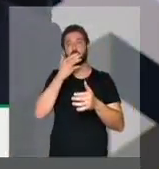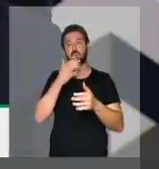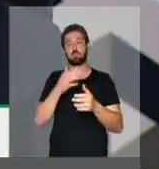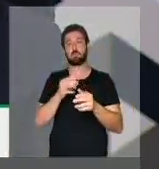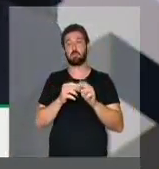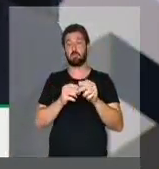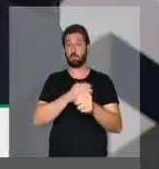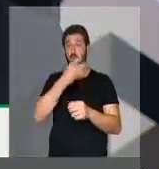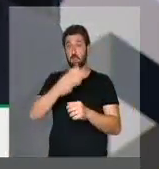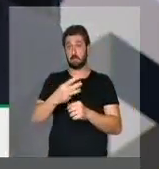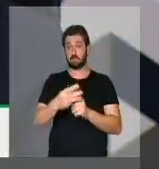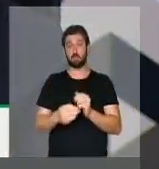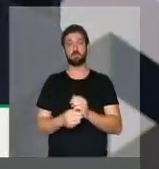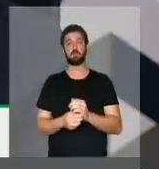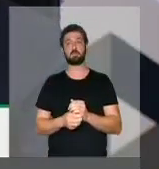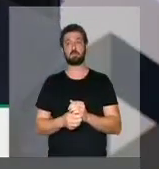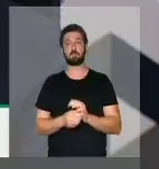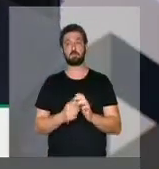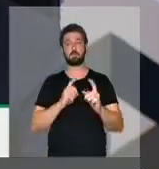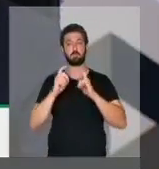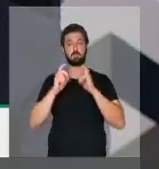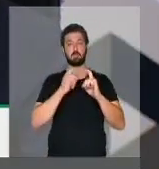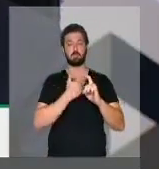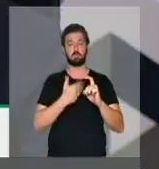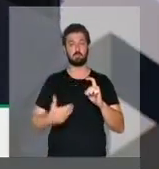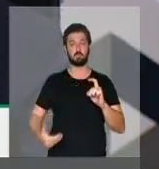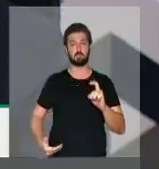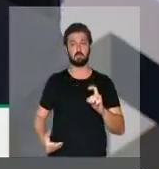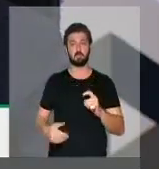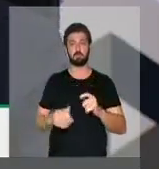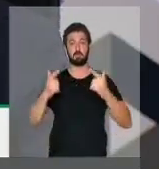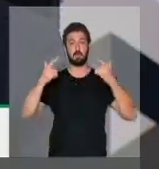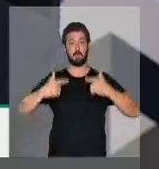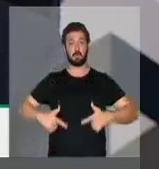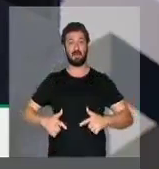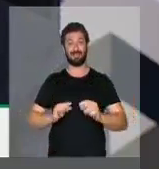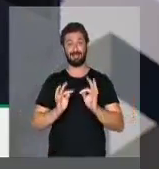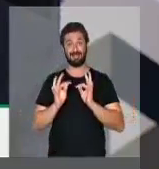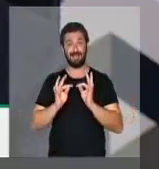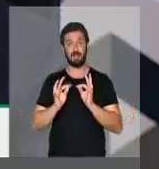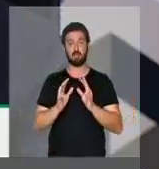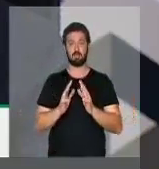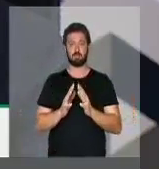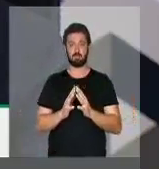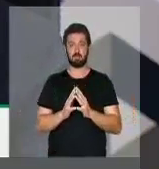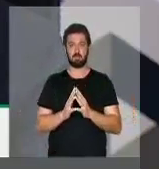E um terceiro ponto é o seguinte: administração pública imparcial, técnica.